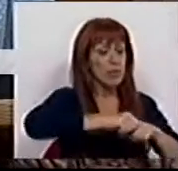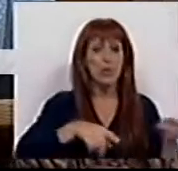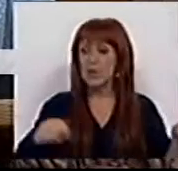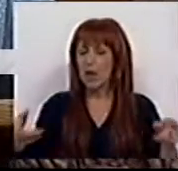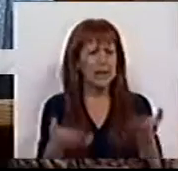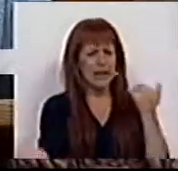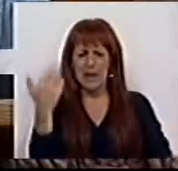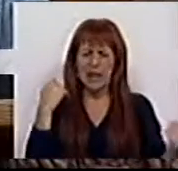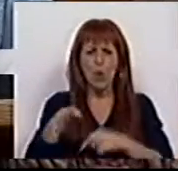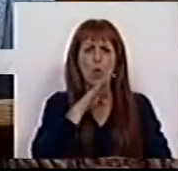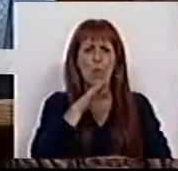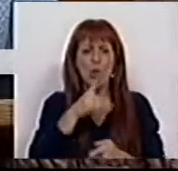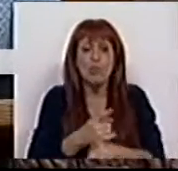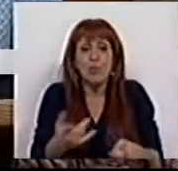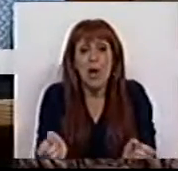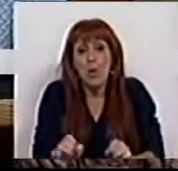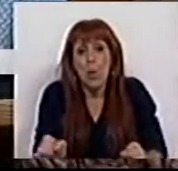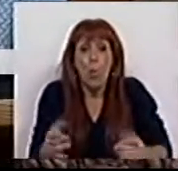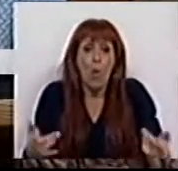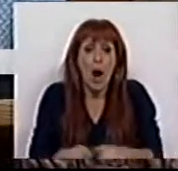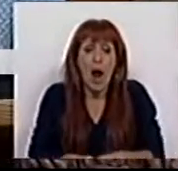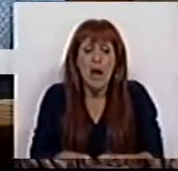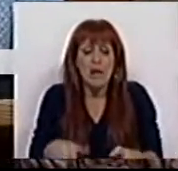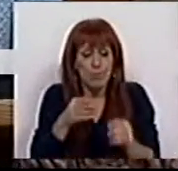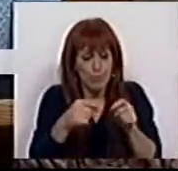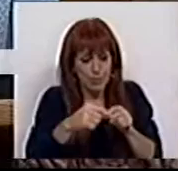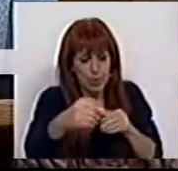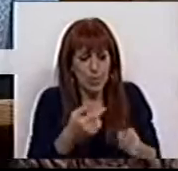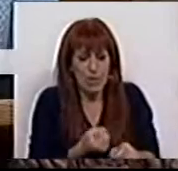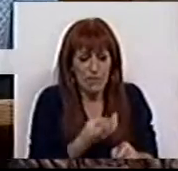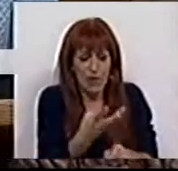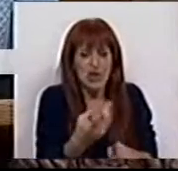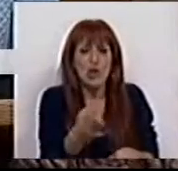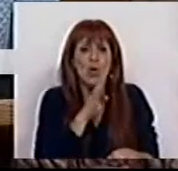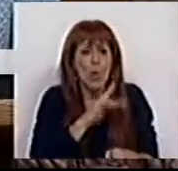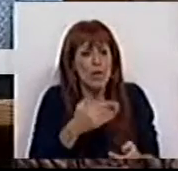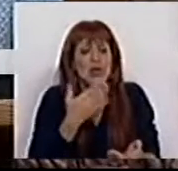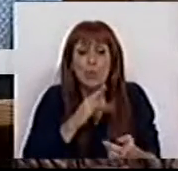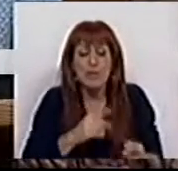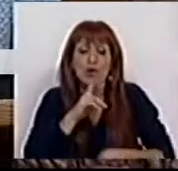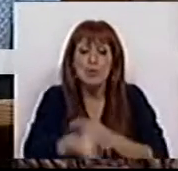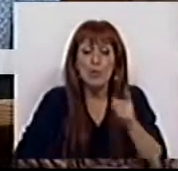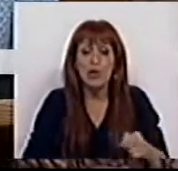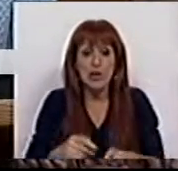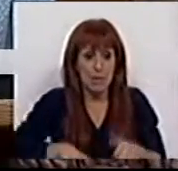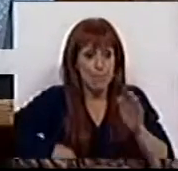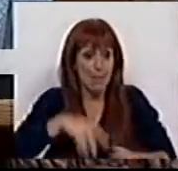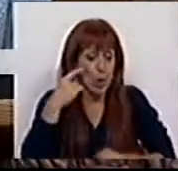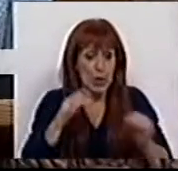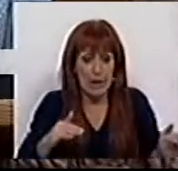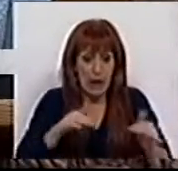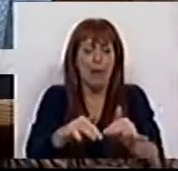são suprimidos comboios porque não existem composições suficientes para responder aos picos de